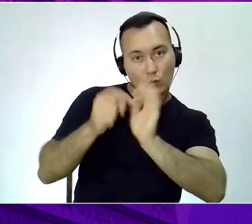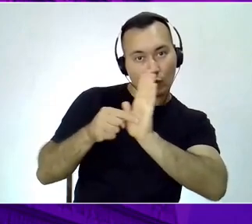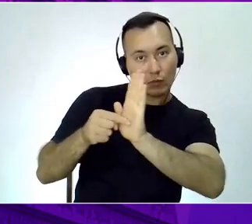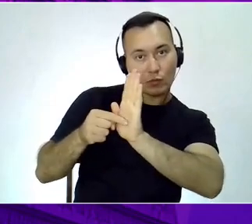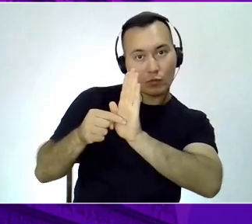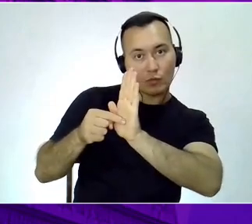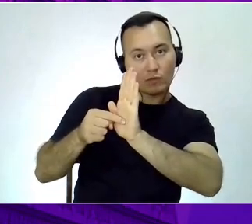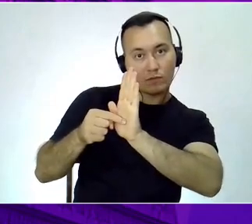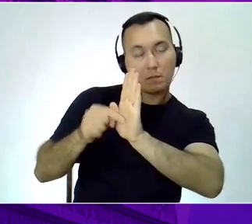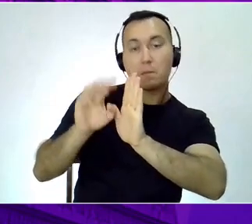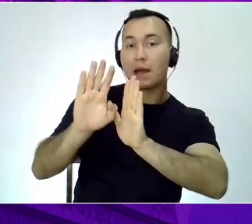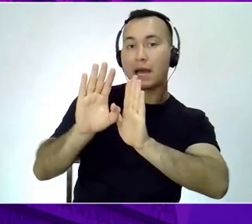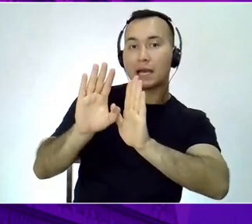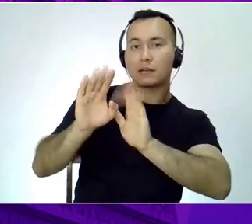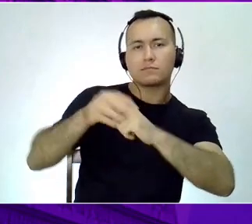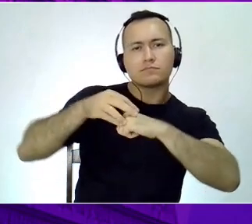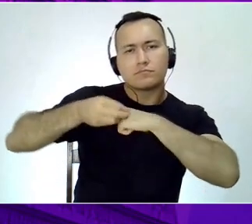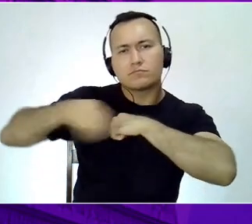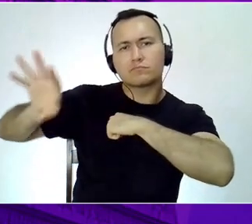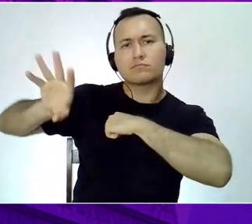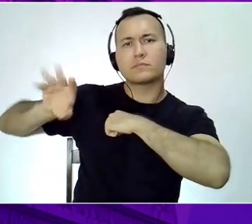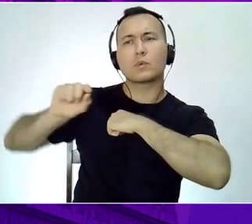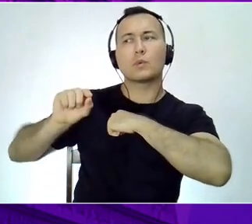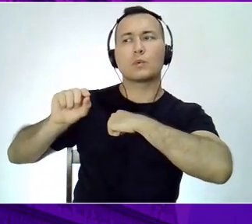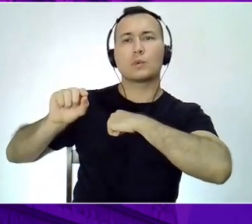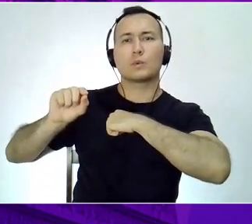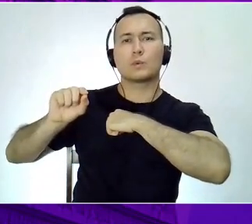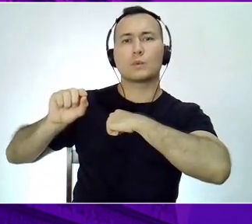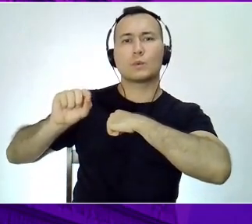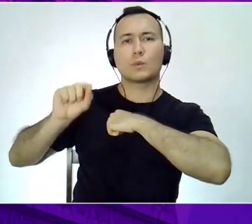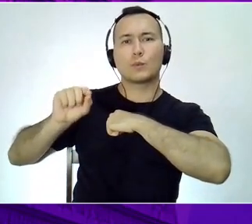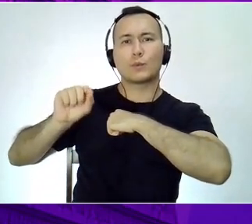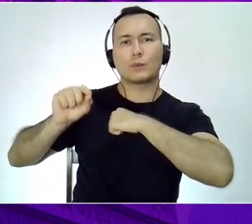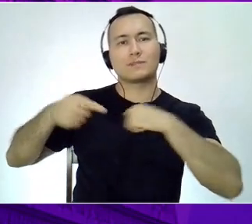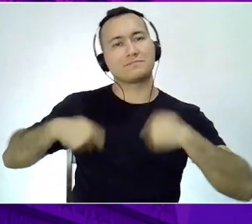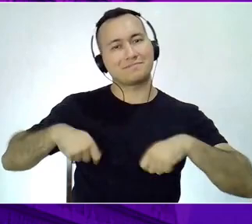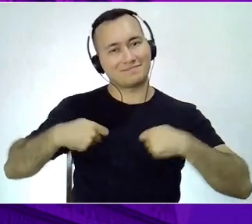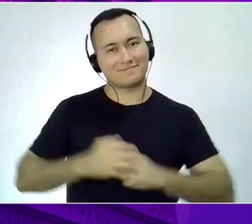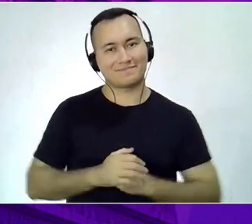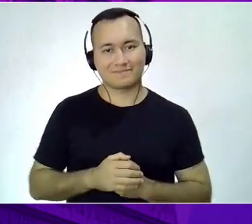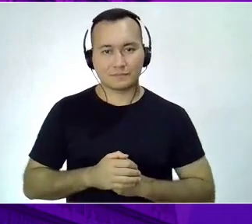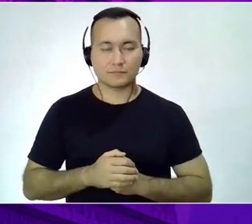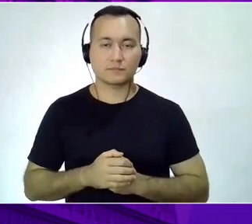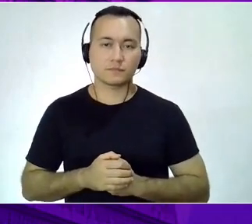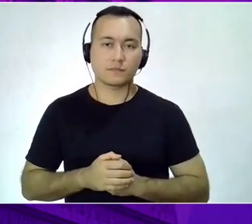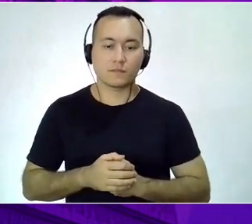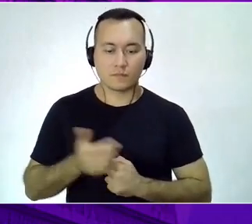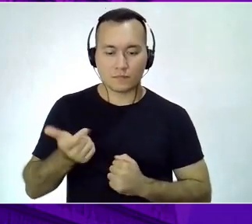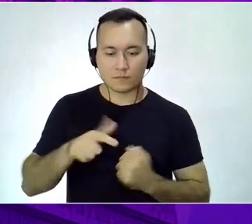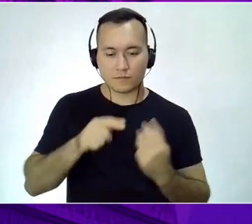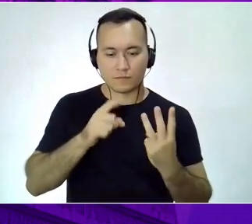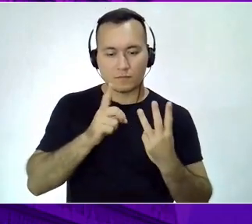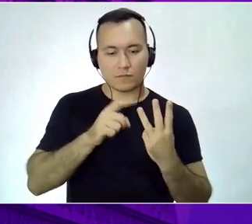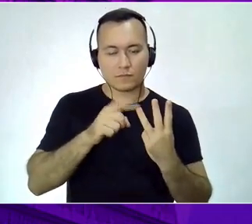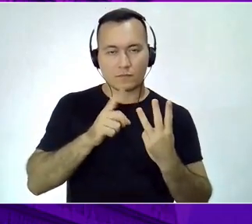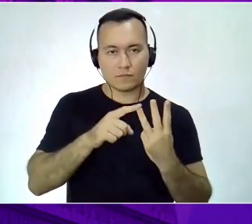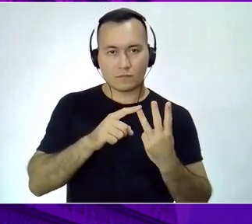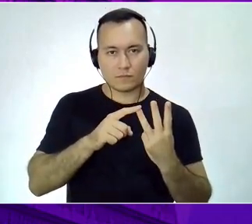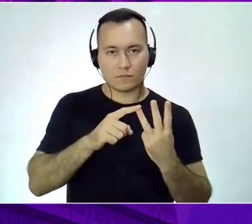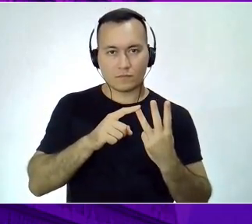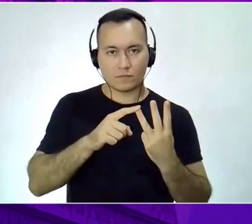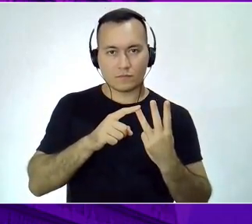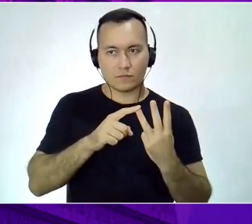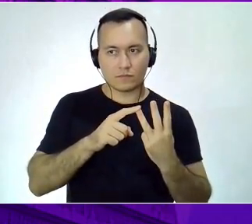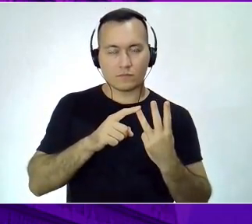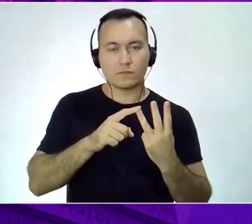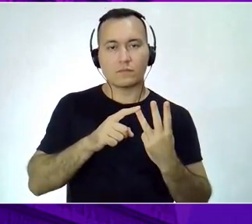dados? É o seguinte: a audiência precisa entender que uma categoria é menor que a outra, ou ela precisa entender que uma